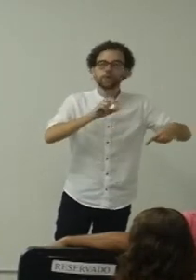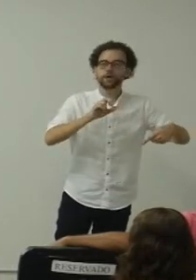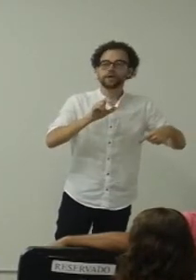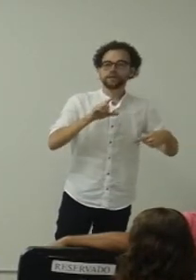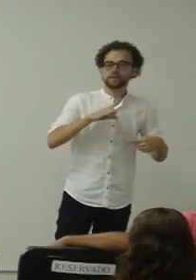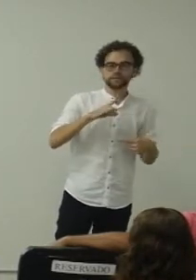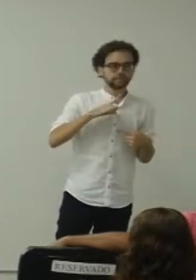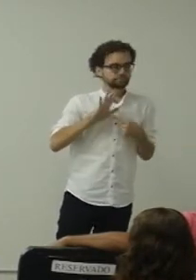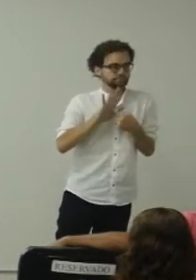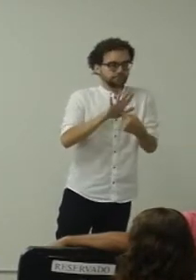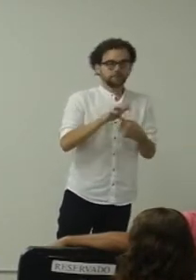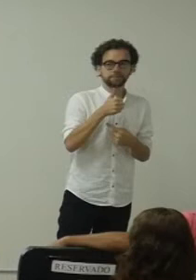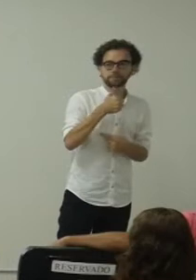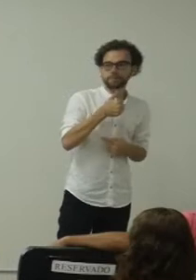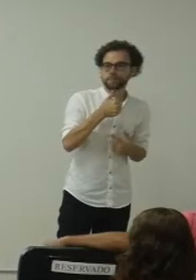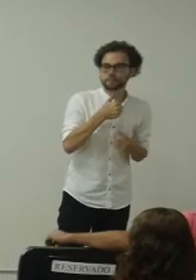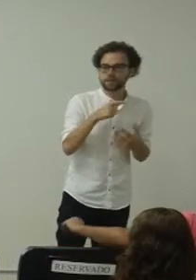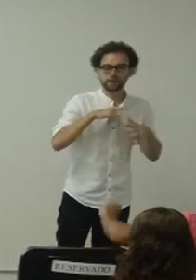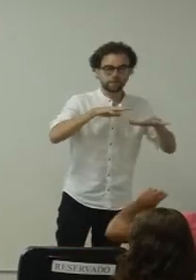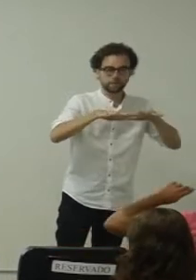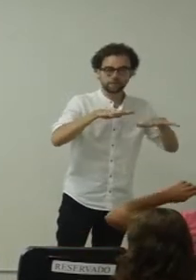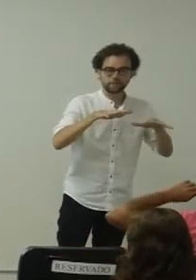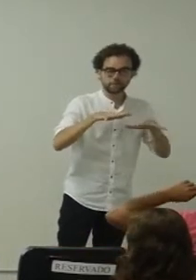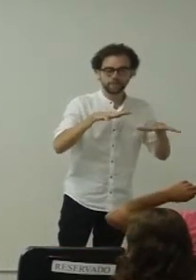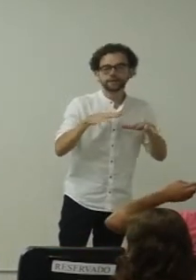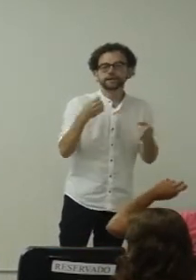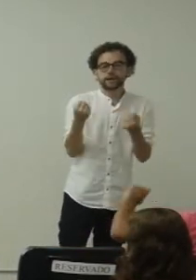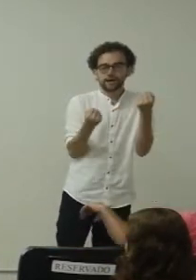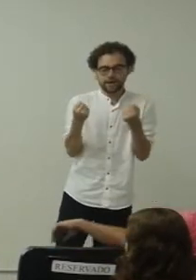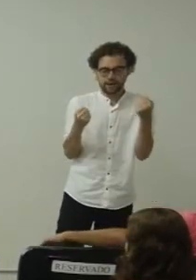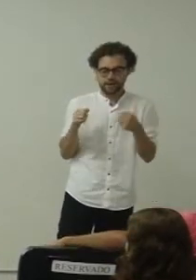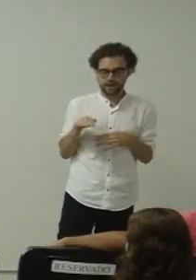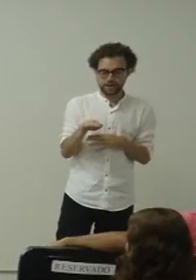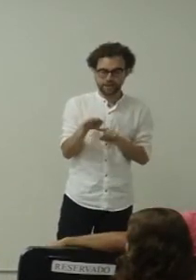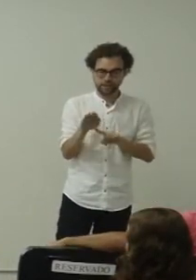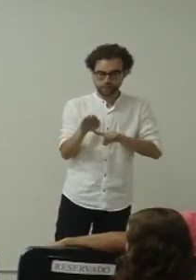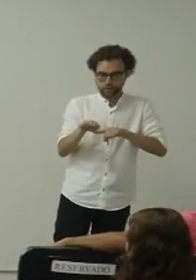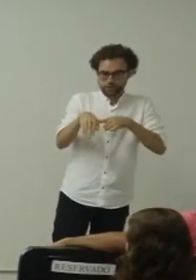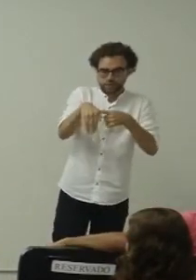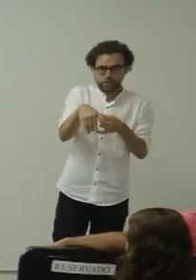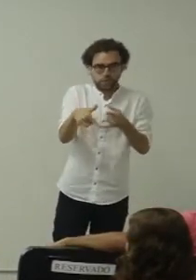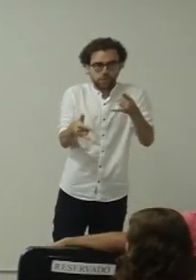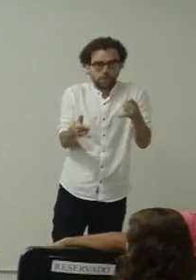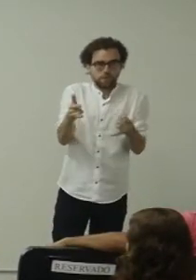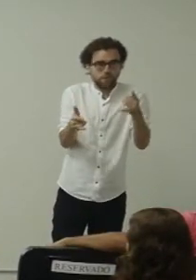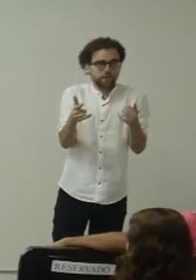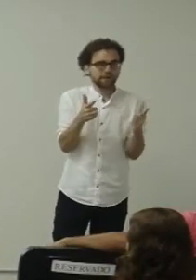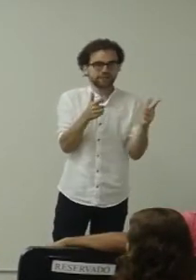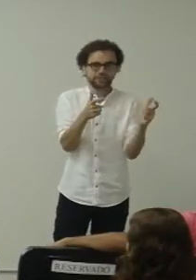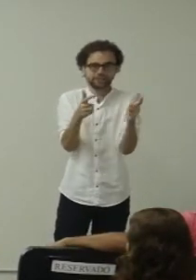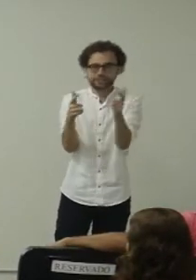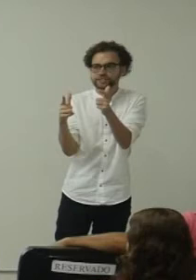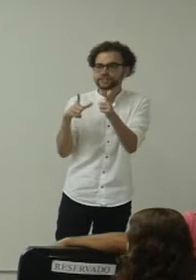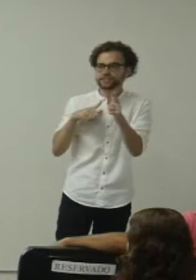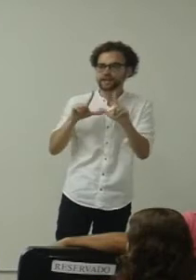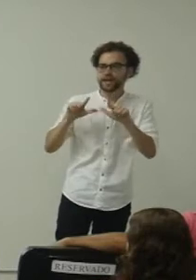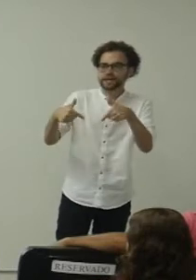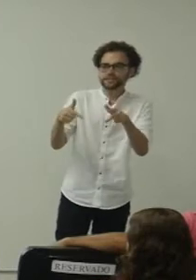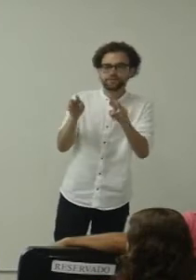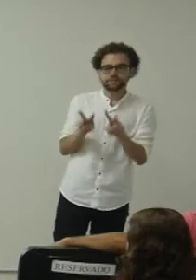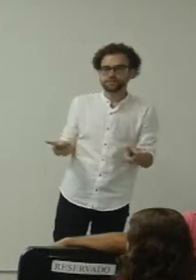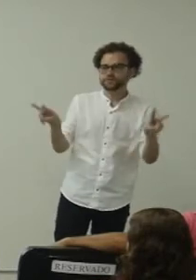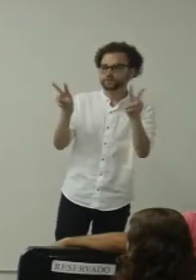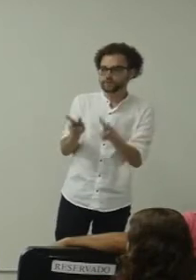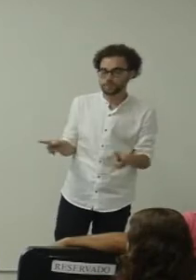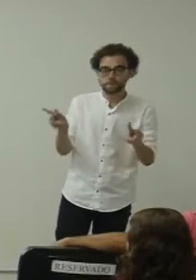protagonismo, movimentos. É um carrinho que se torna um robô, que atira, tem uns efeitos visuais. E da